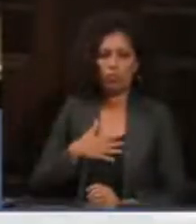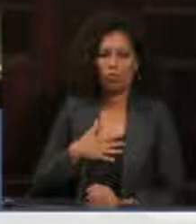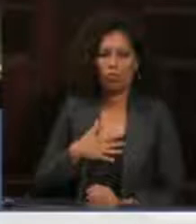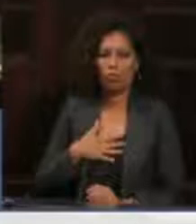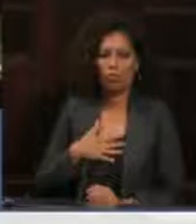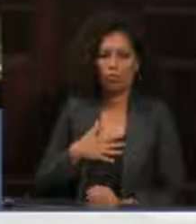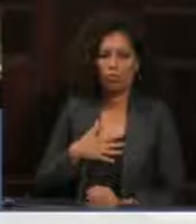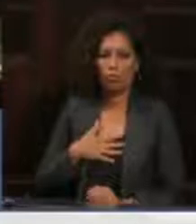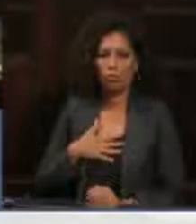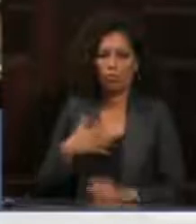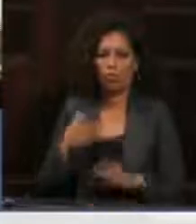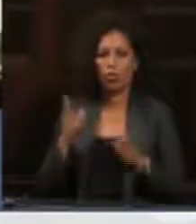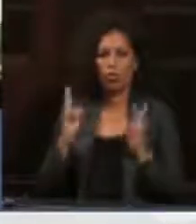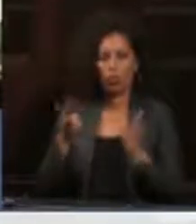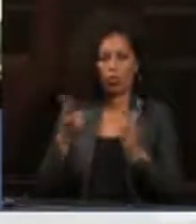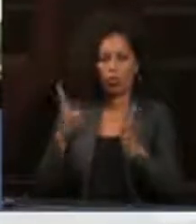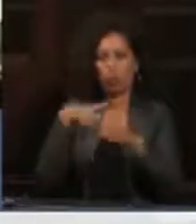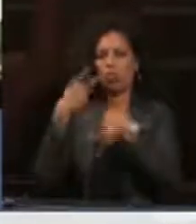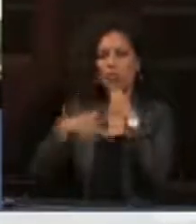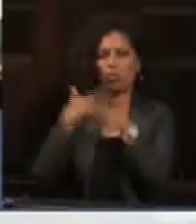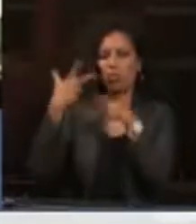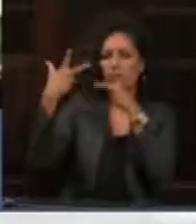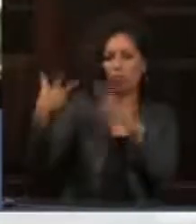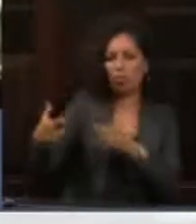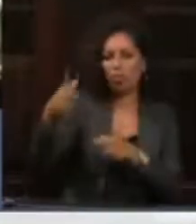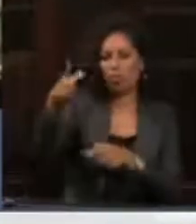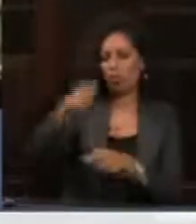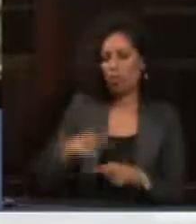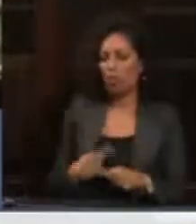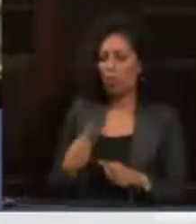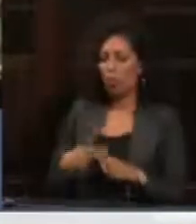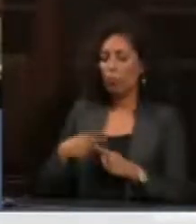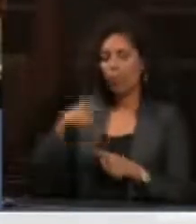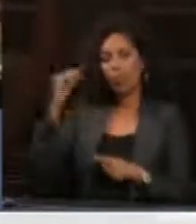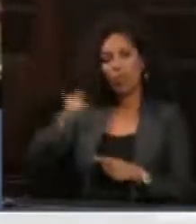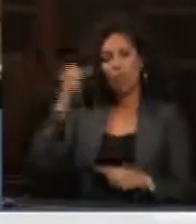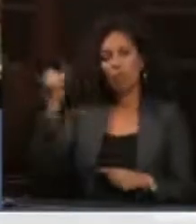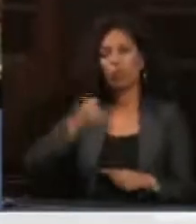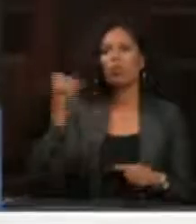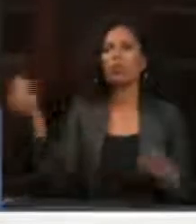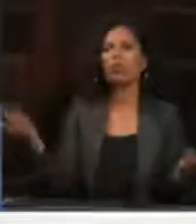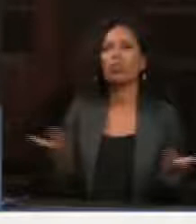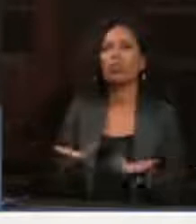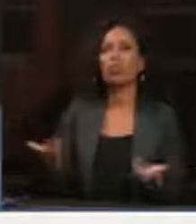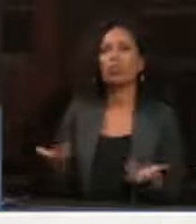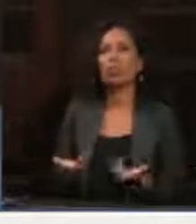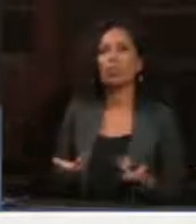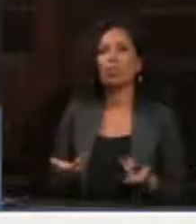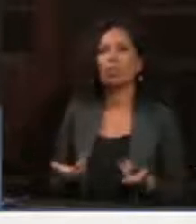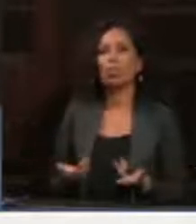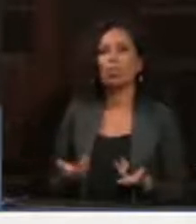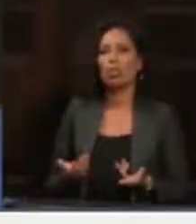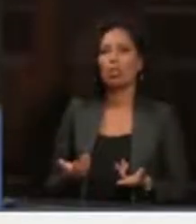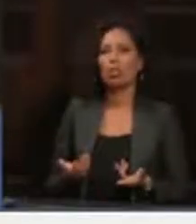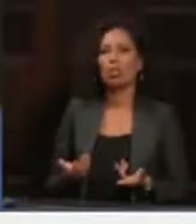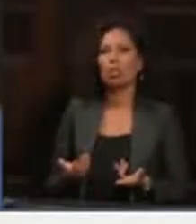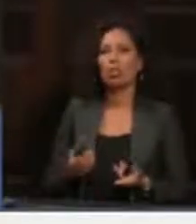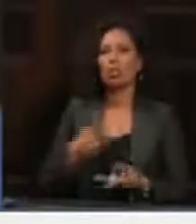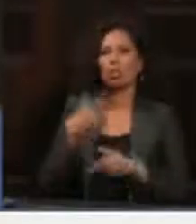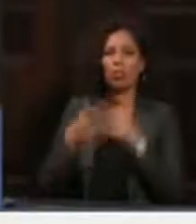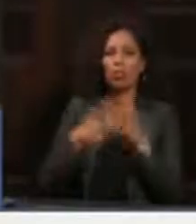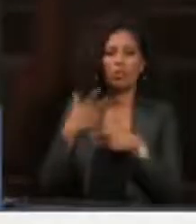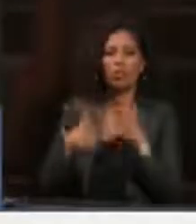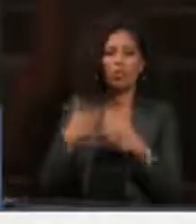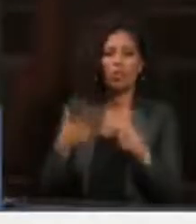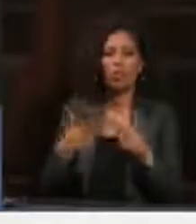corroboro e ratifico toda a sua fala. Muito importante nesse momento, uma fala emocionada.